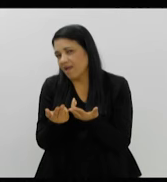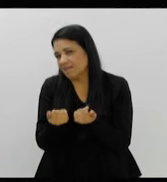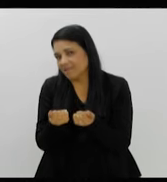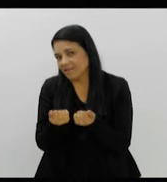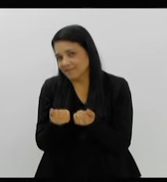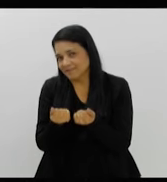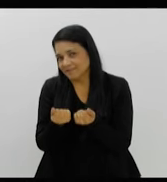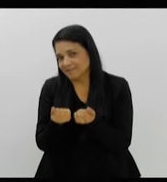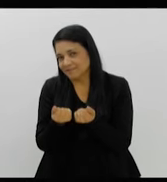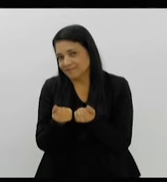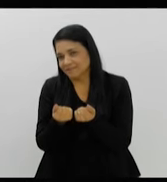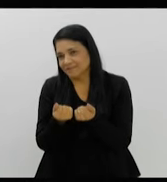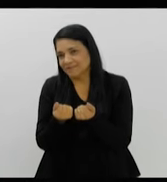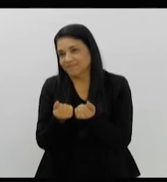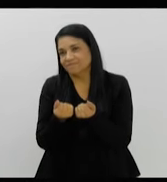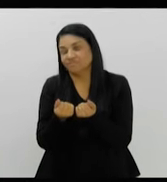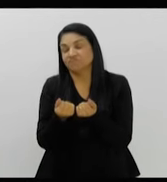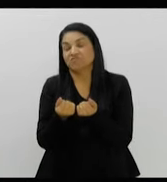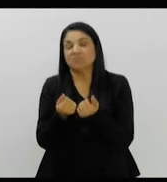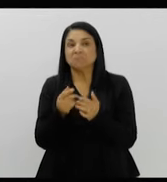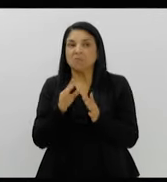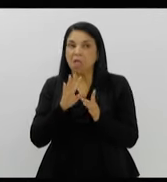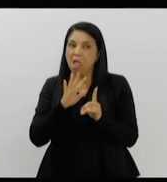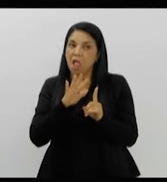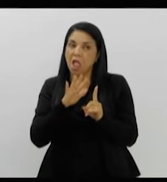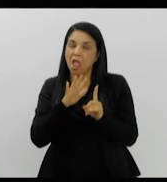chegou a elogiar as milícias